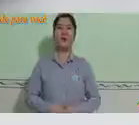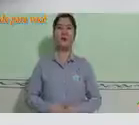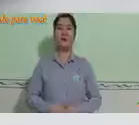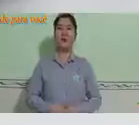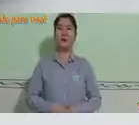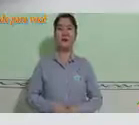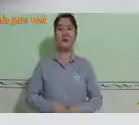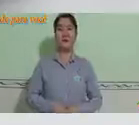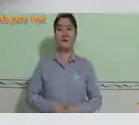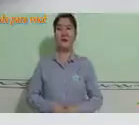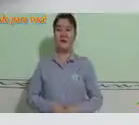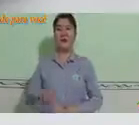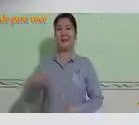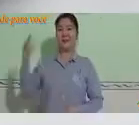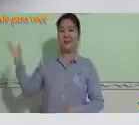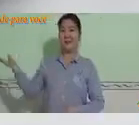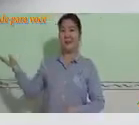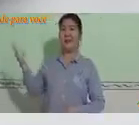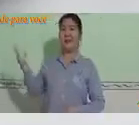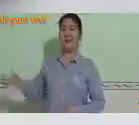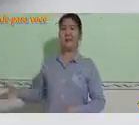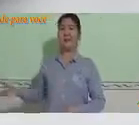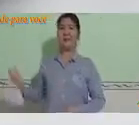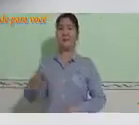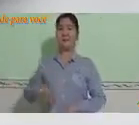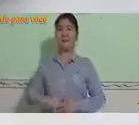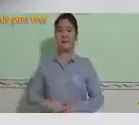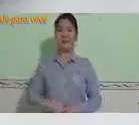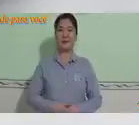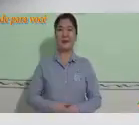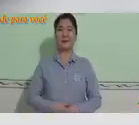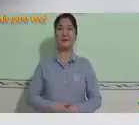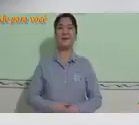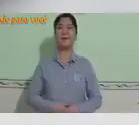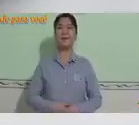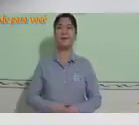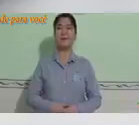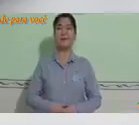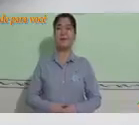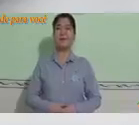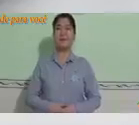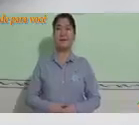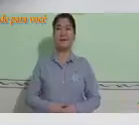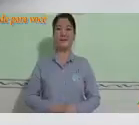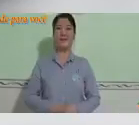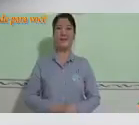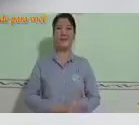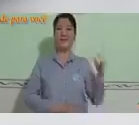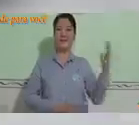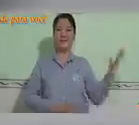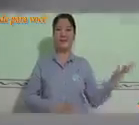A má postura pode causar dor nas costas, já que contribui para o enfraquecimento dos músculos dorsais, que pode